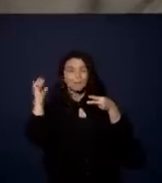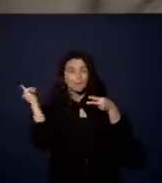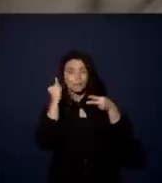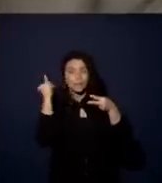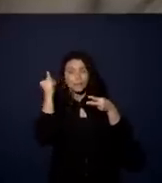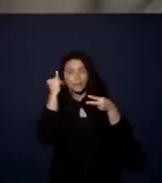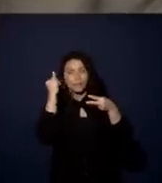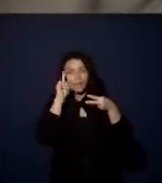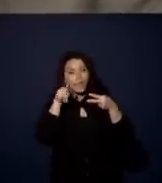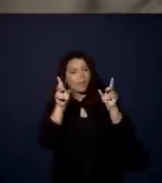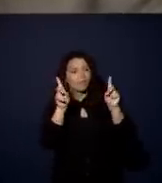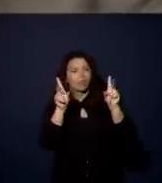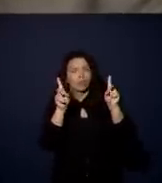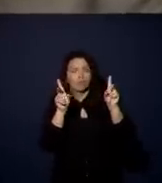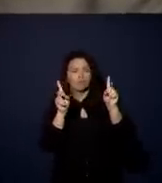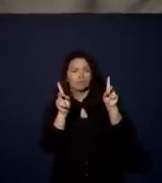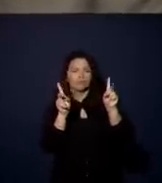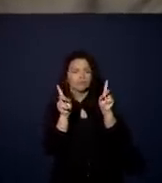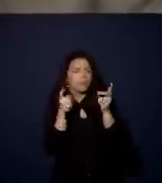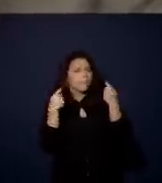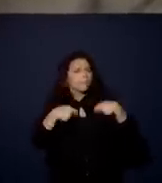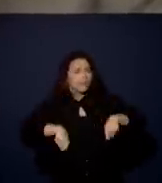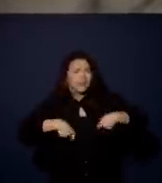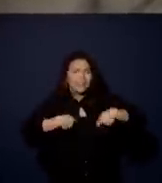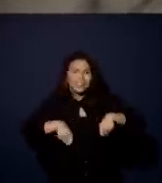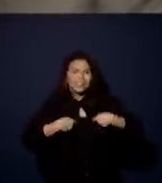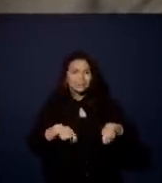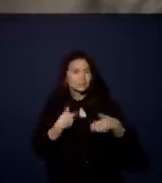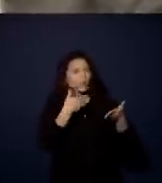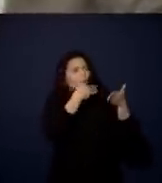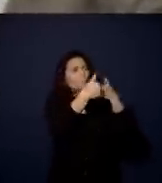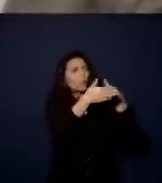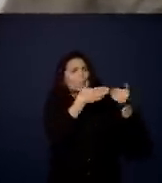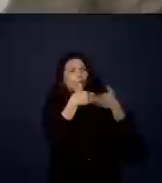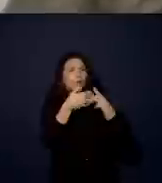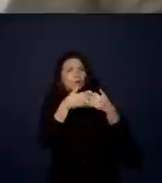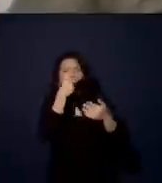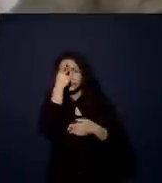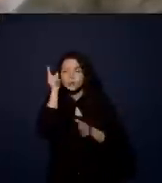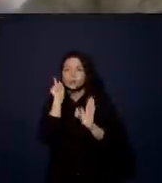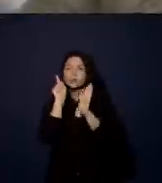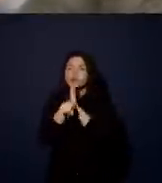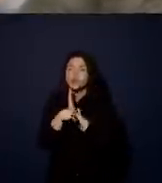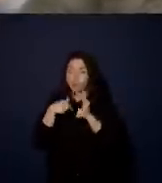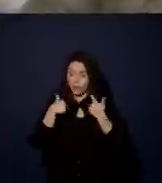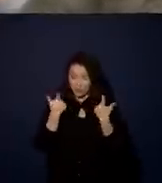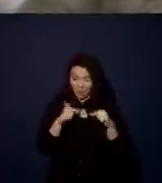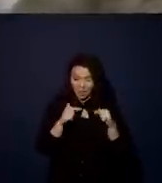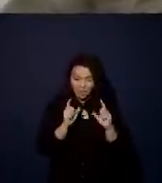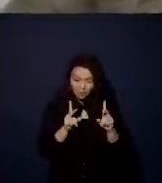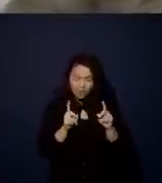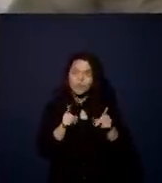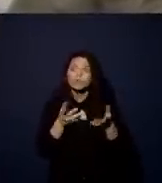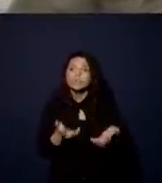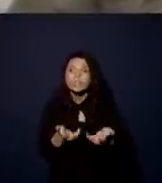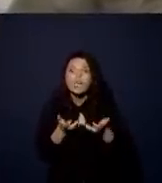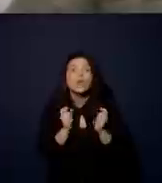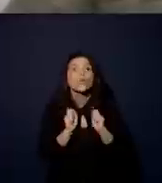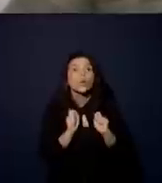é vender né assim perguntar para qualquer vendedor que ele quer ele quer vender